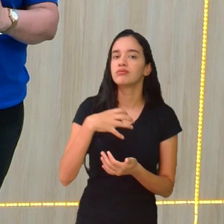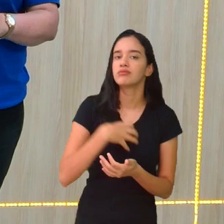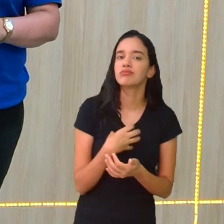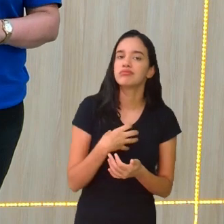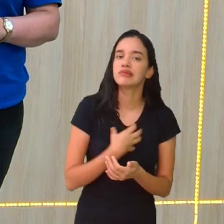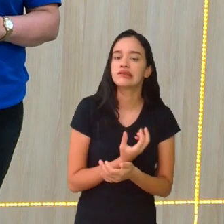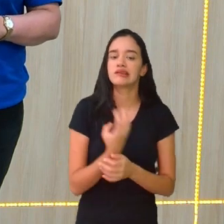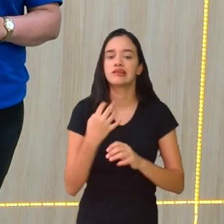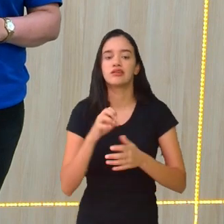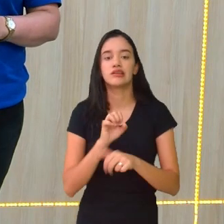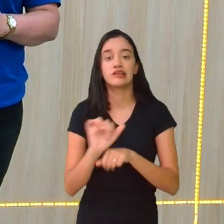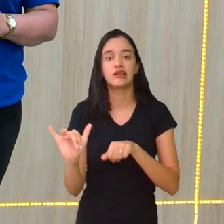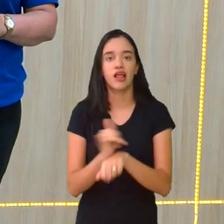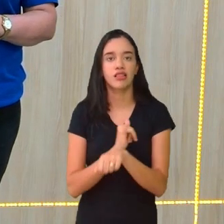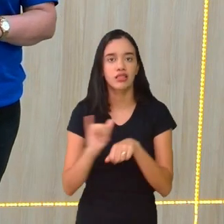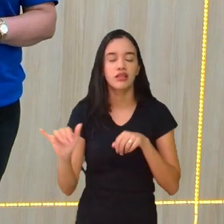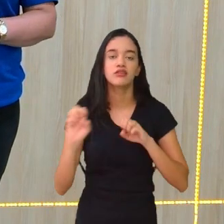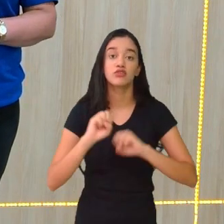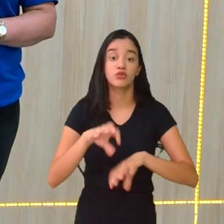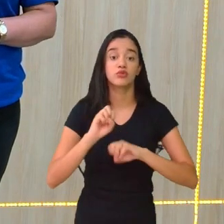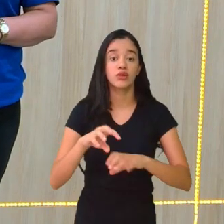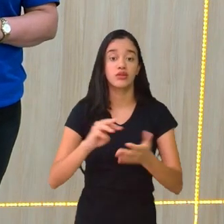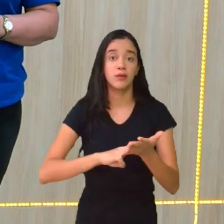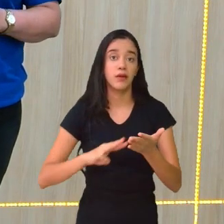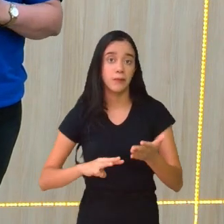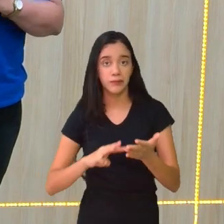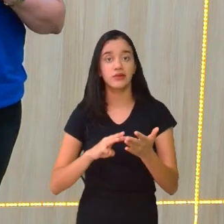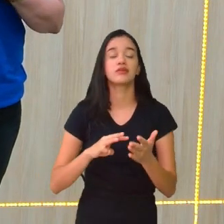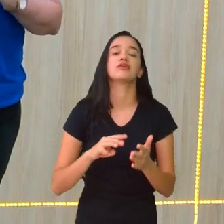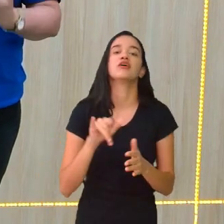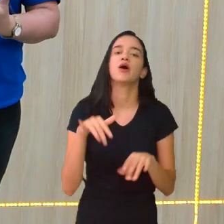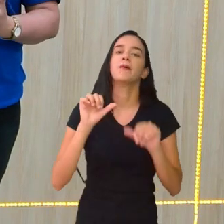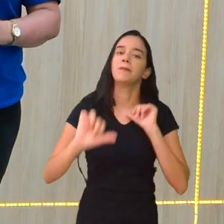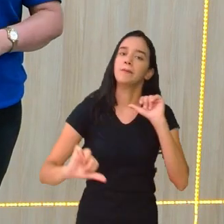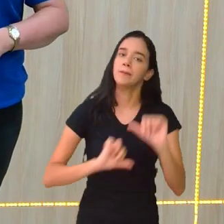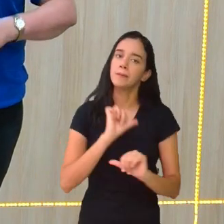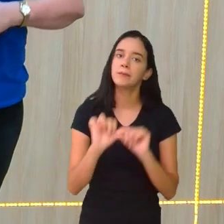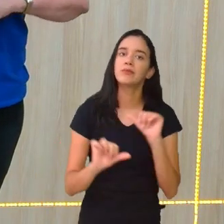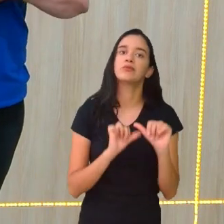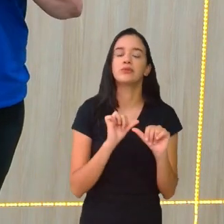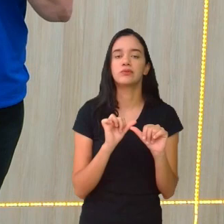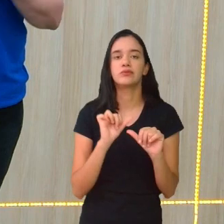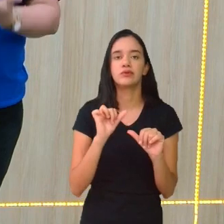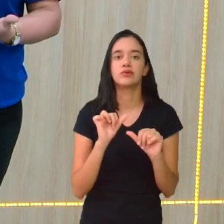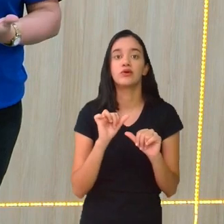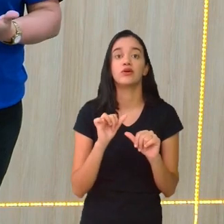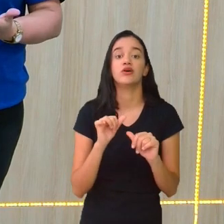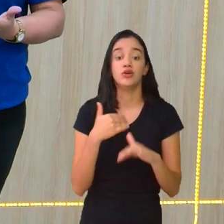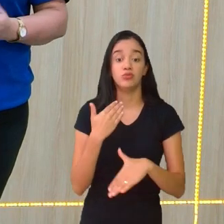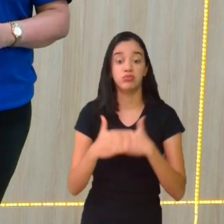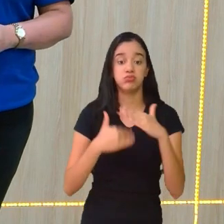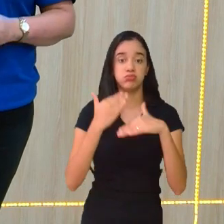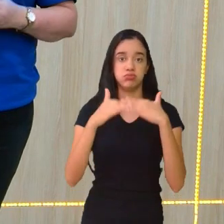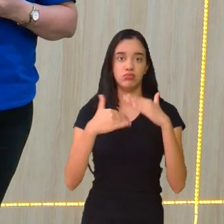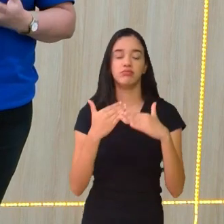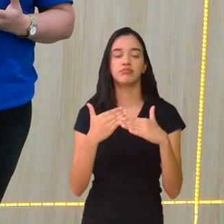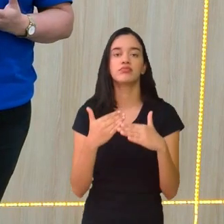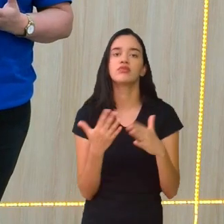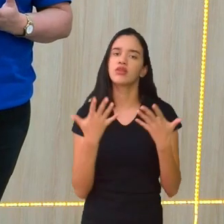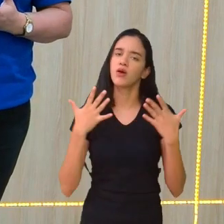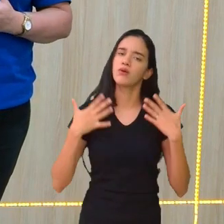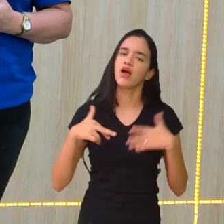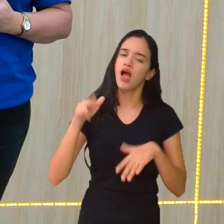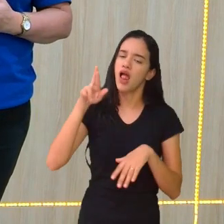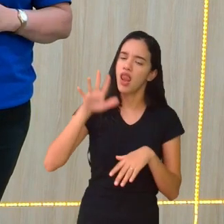do educar, né? E essa metodologia também, ela mudou, ela avançou, não é? Então, relaxa